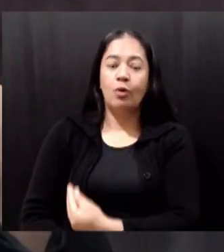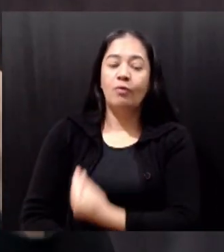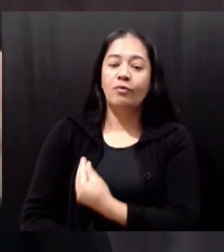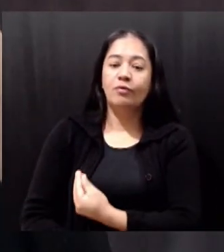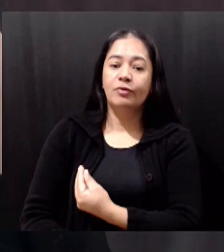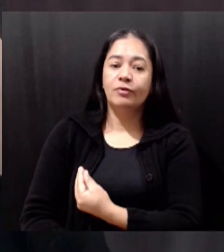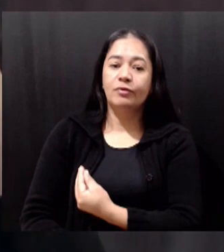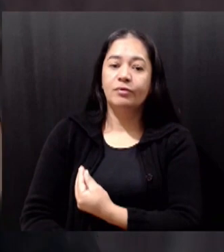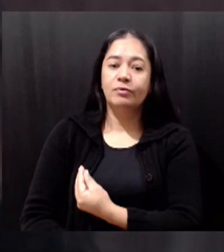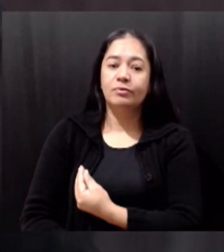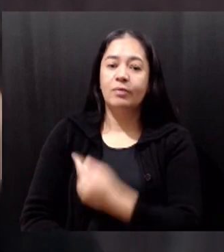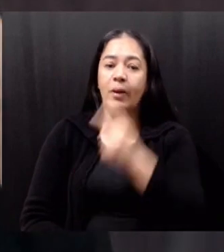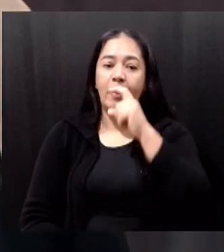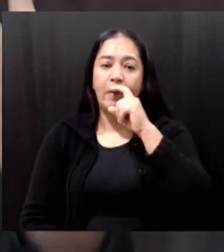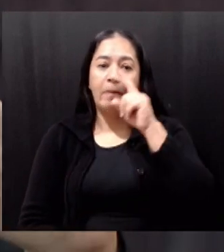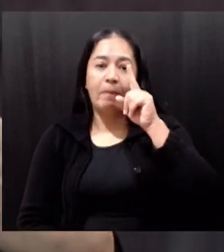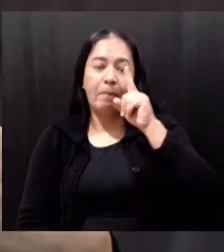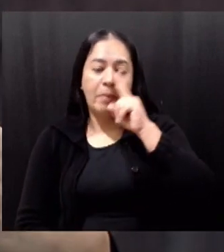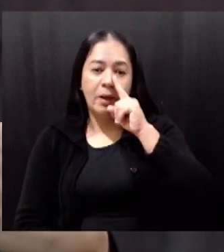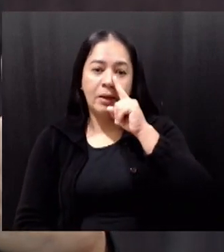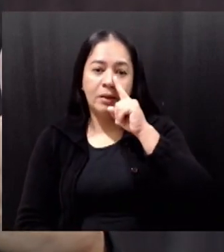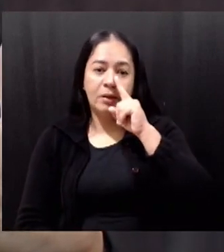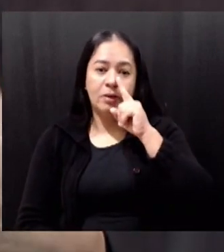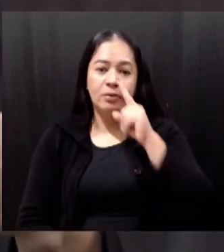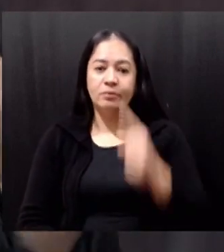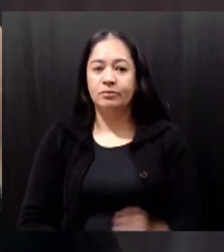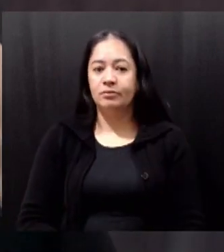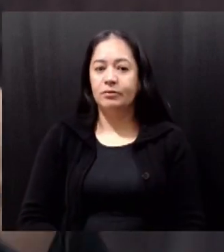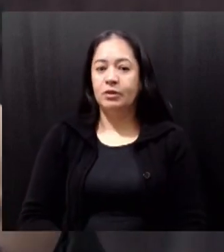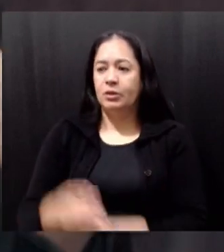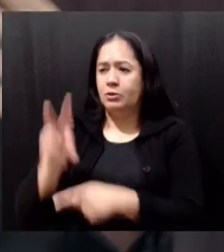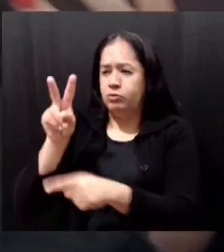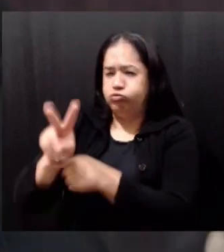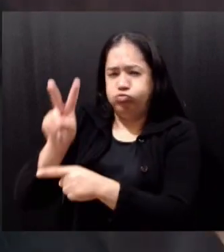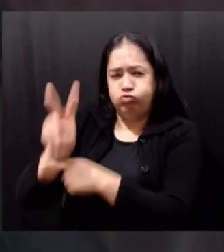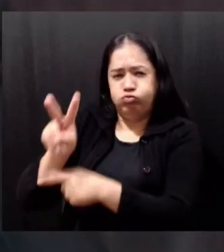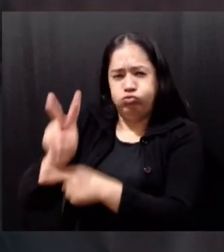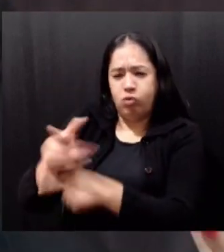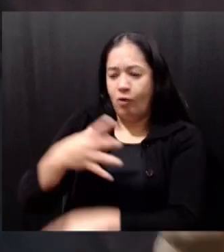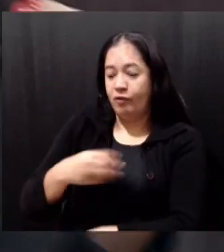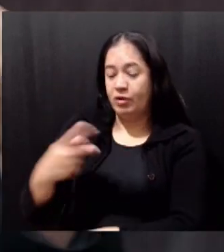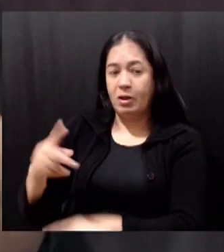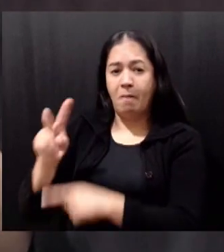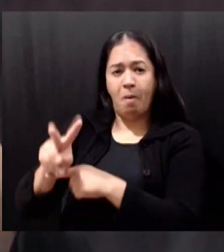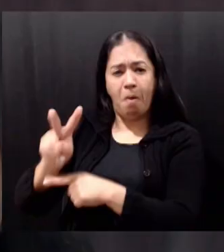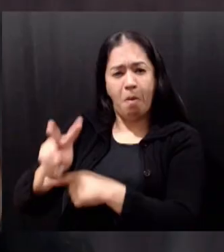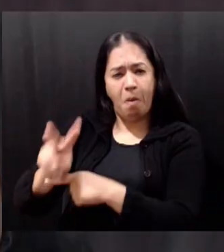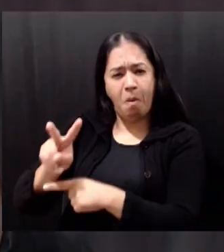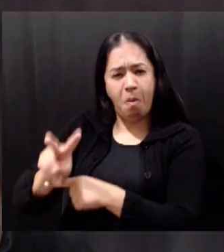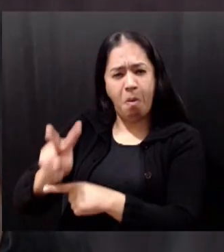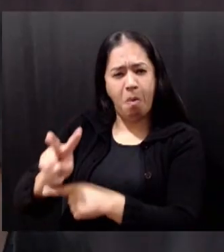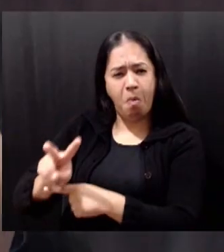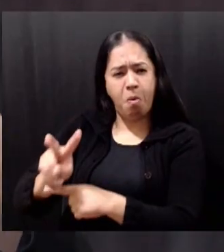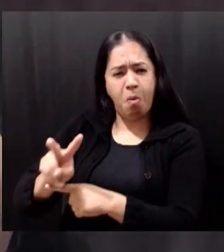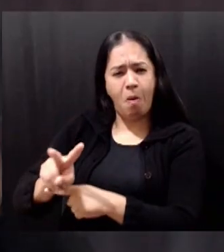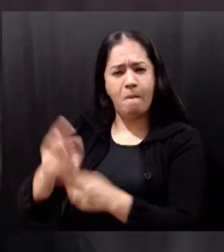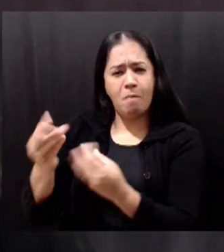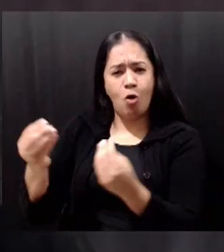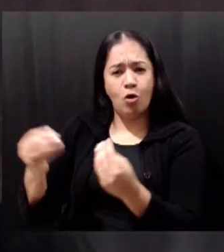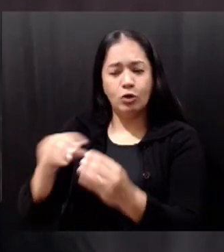que super protegem os filhos no mundo real e muitas